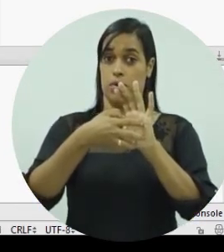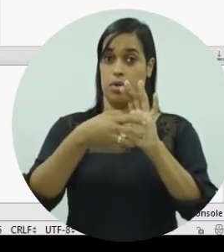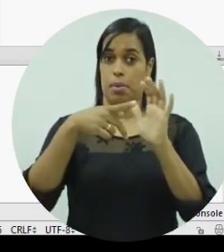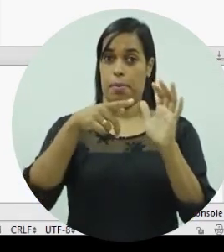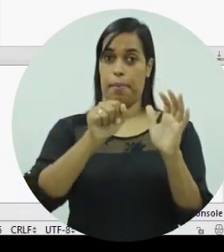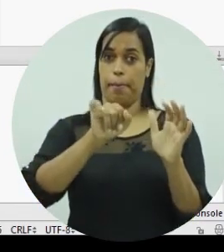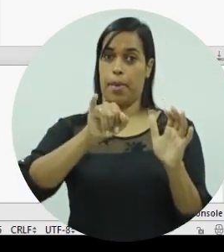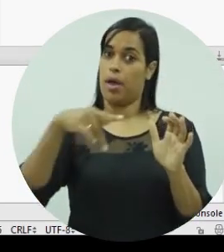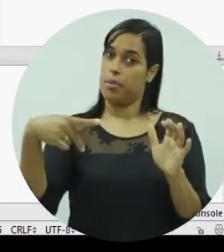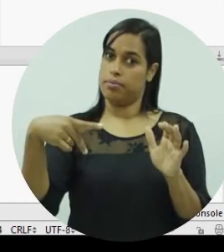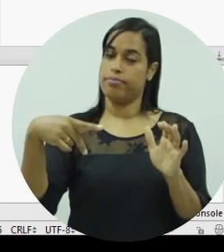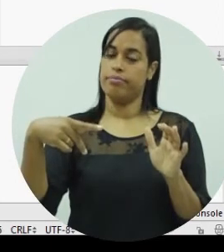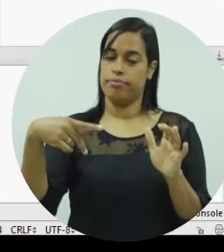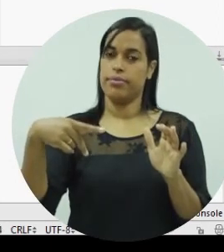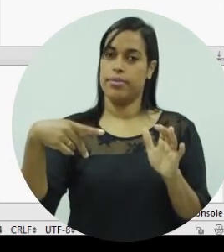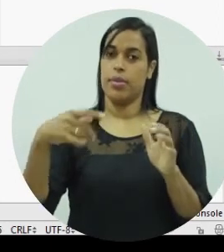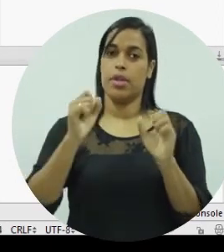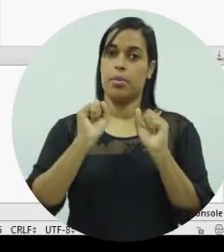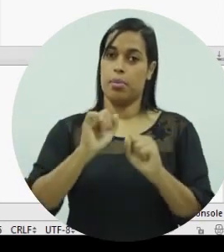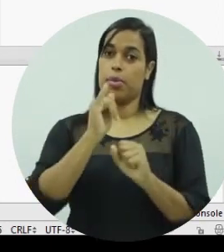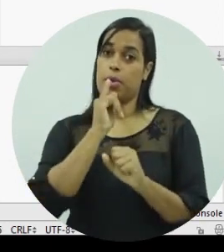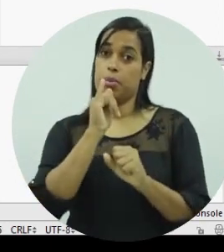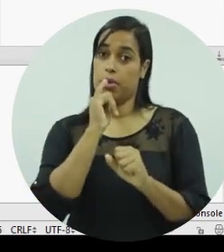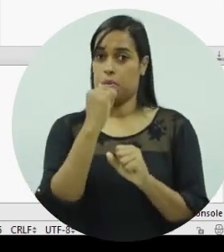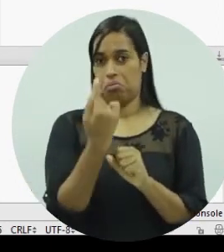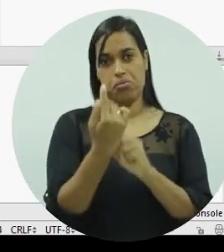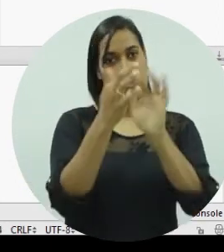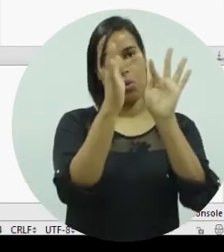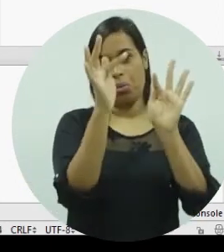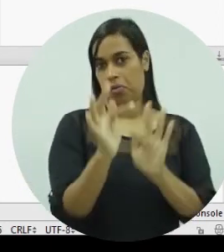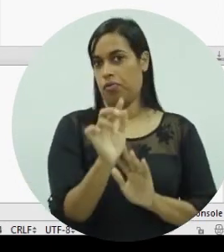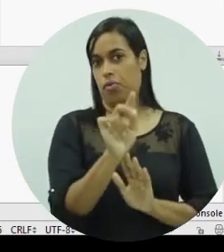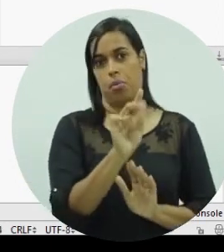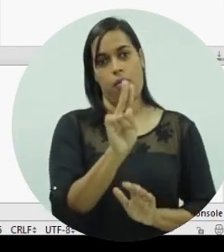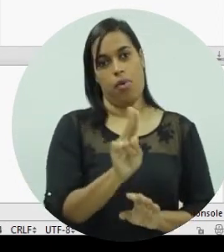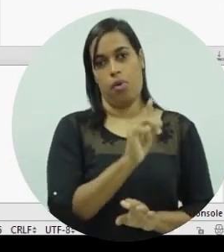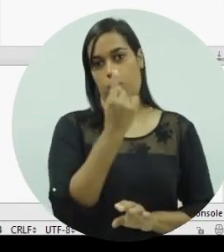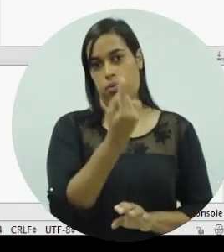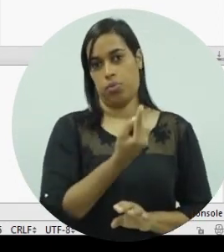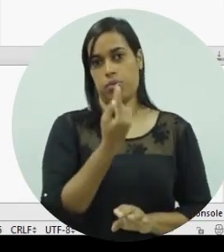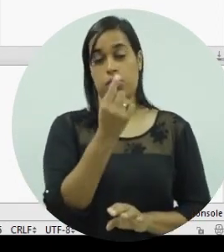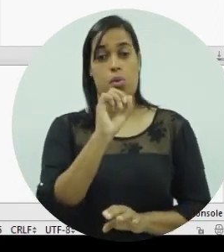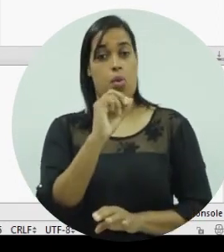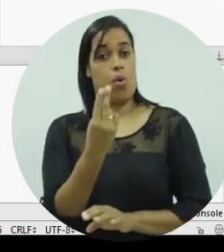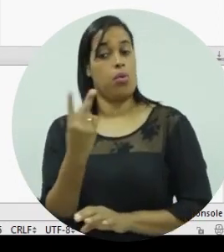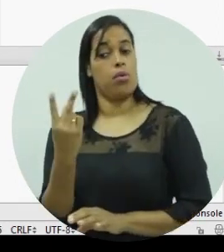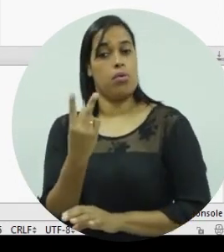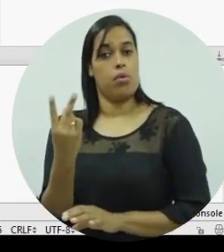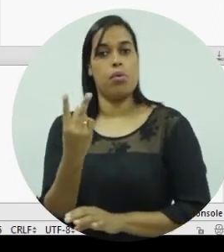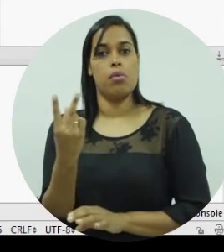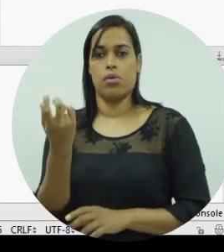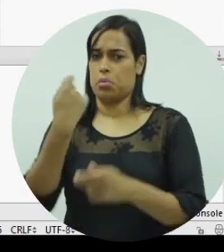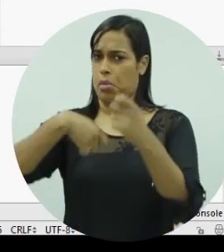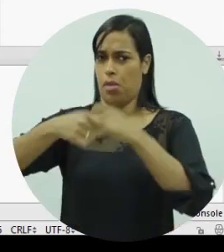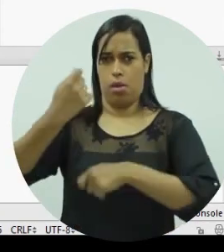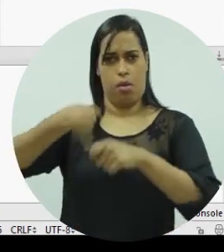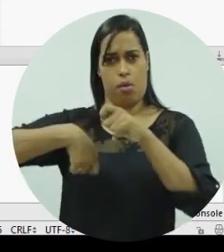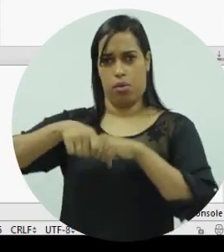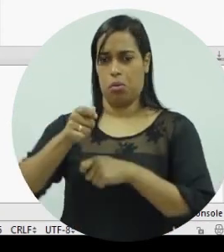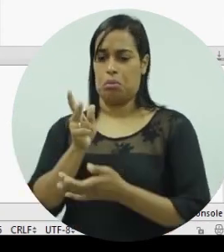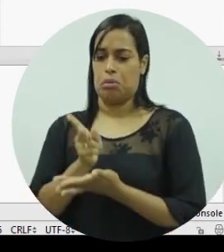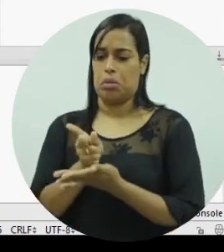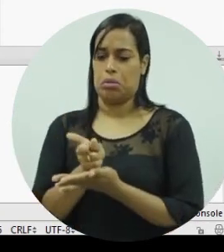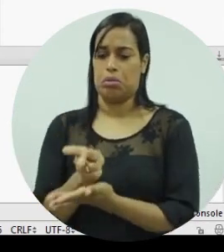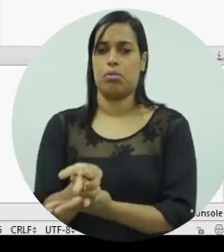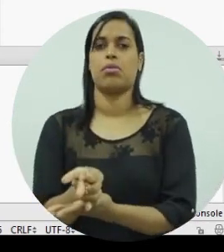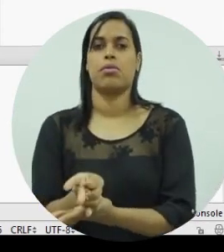esse símbolo, que é o símbolo de pipe, tá? Ele tanto pode ser de uma forma, usado único, como de duas, também para